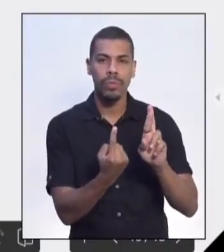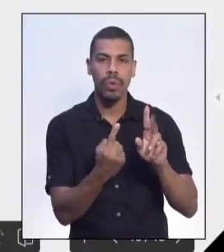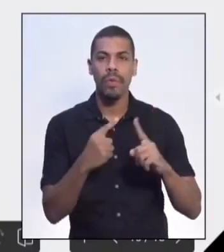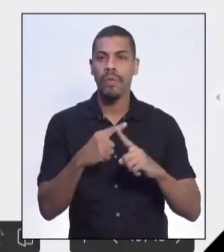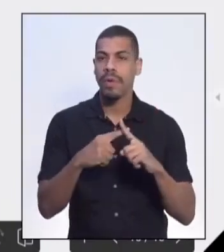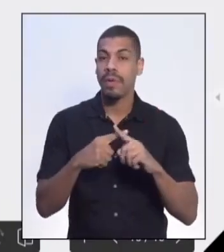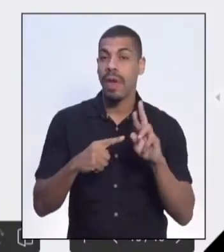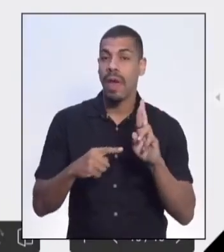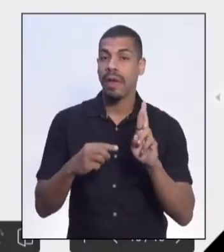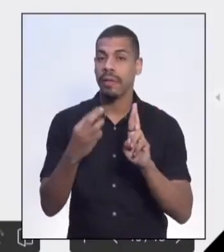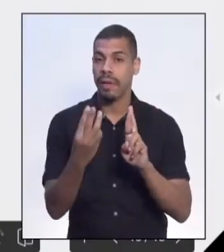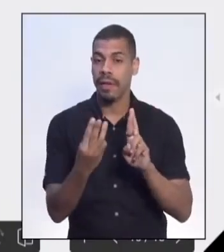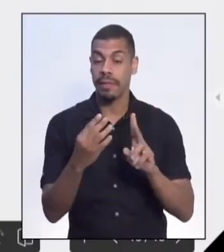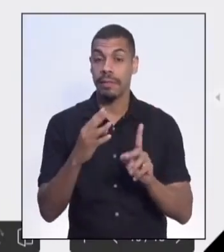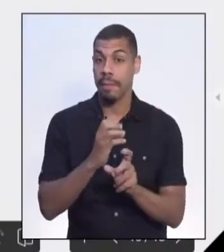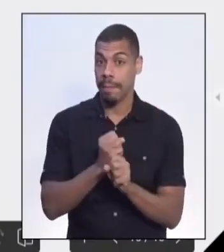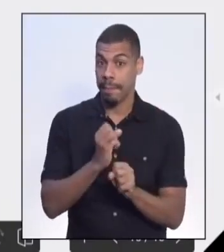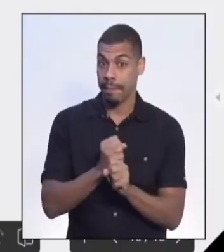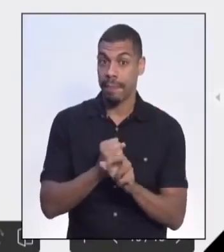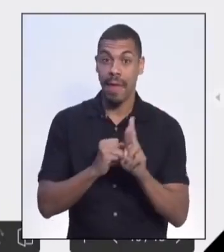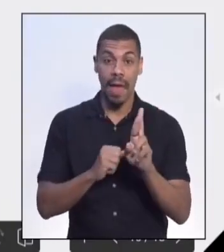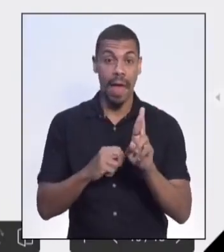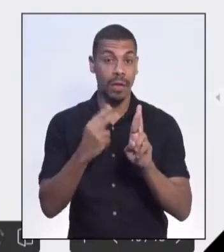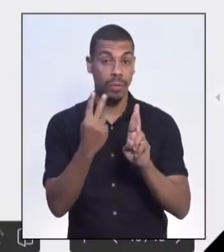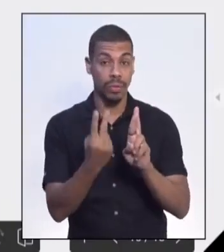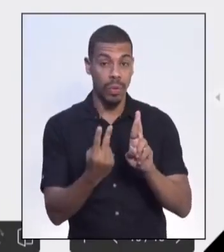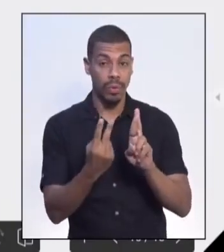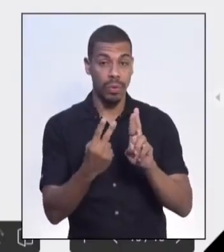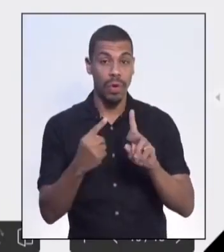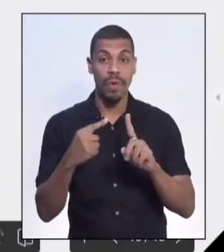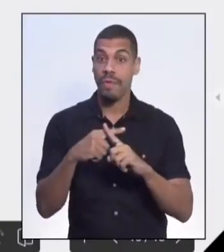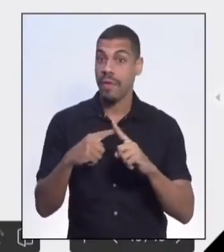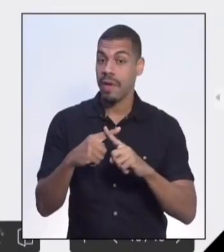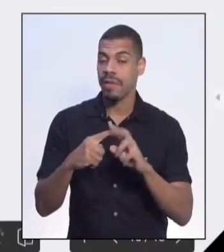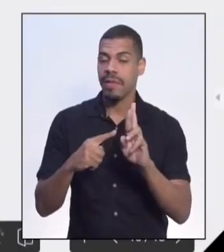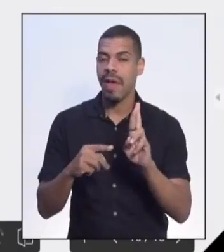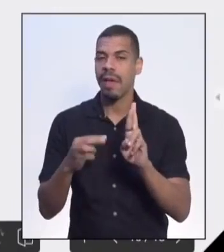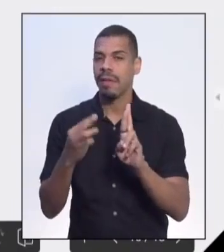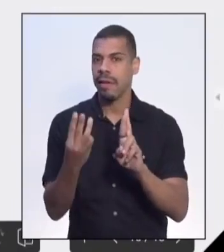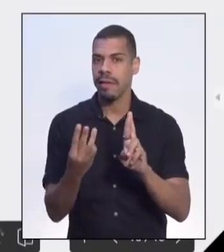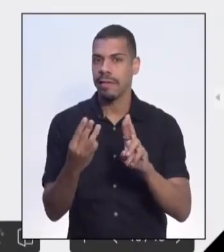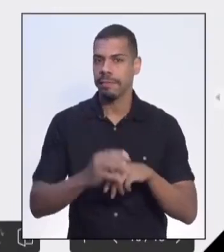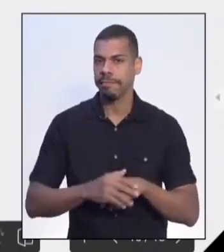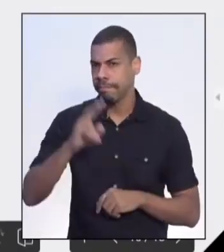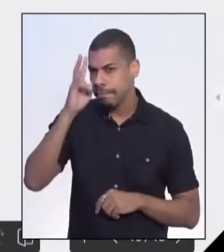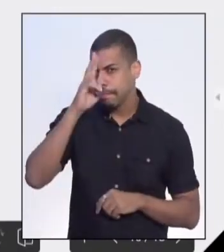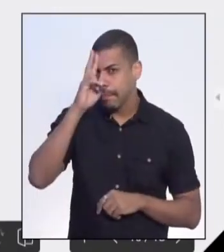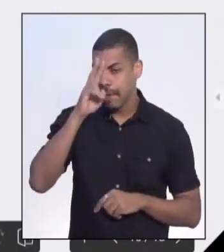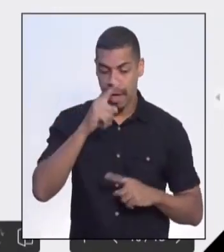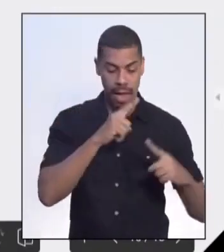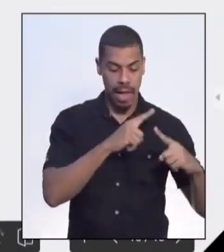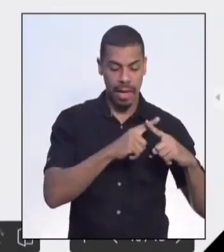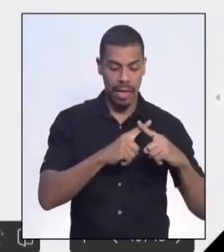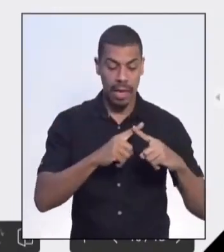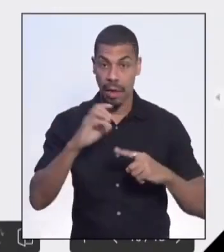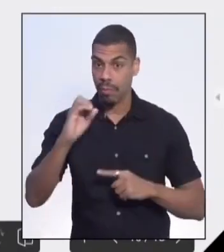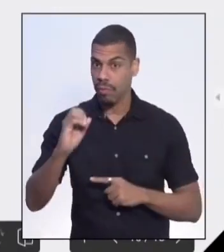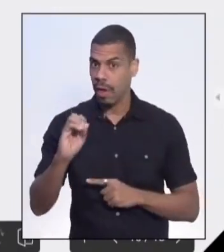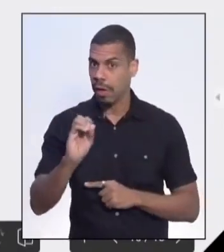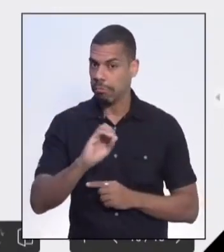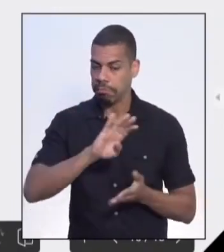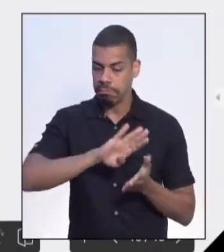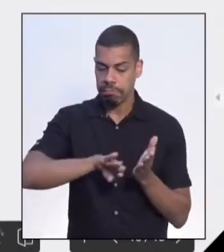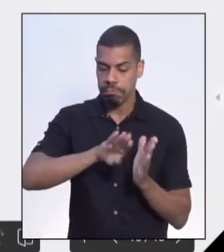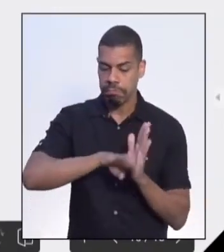R3, mais R2 vezes R3. Lembra, multiplicar por 0 não vai sobrar